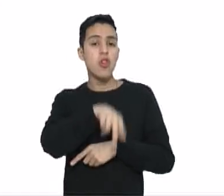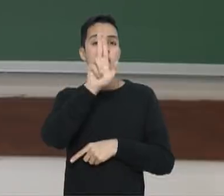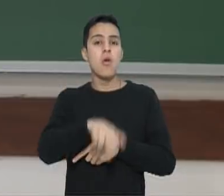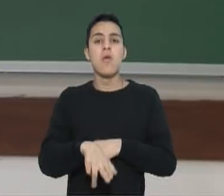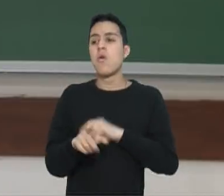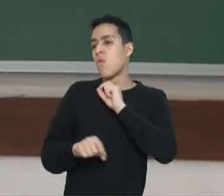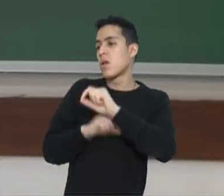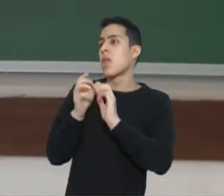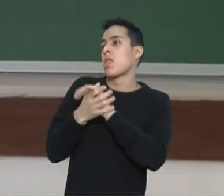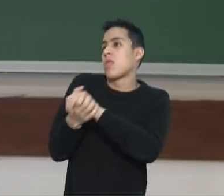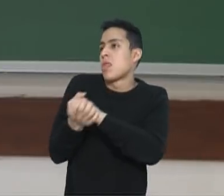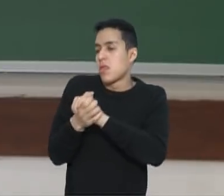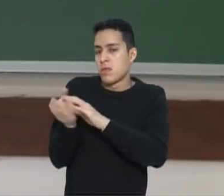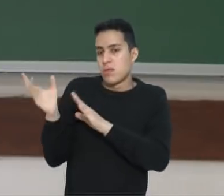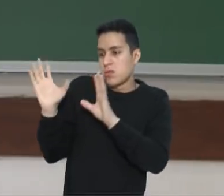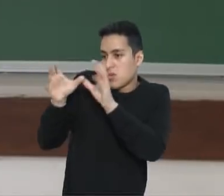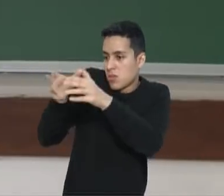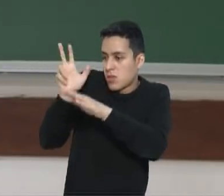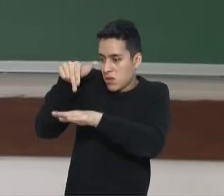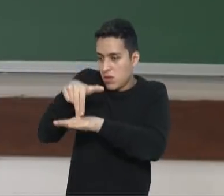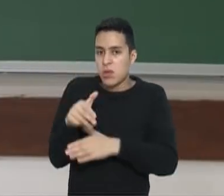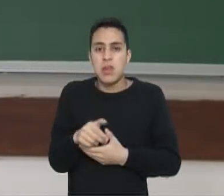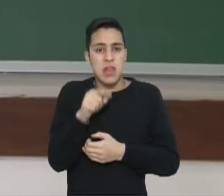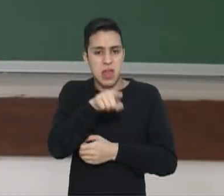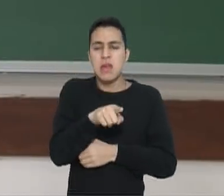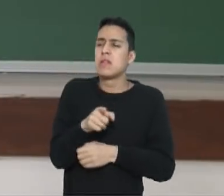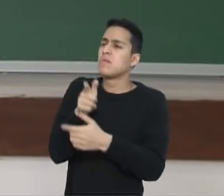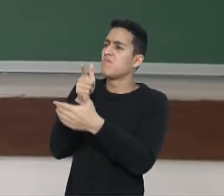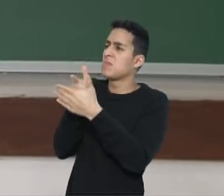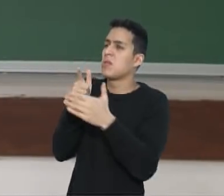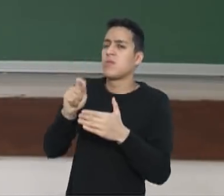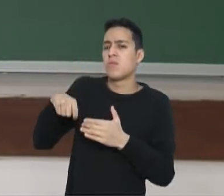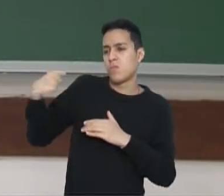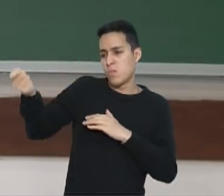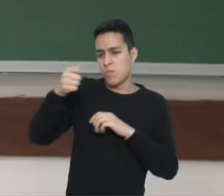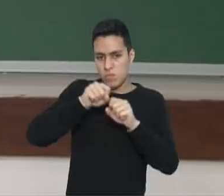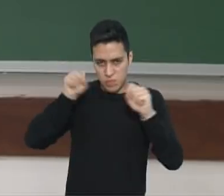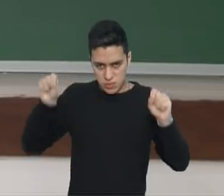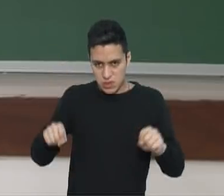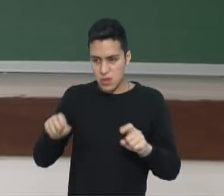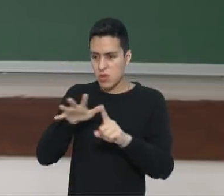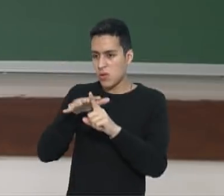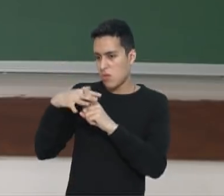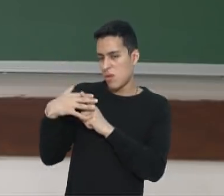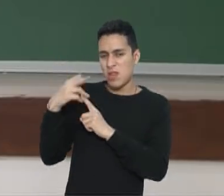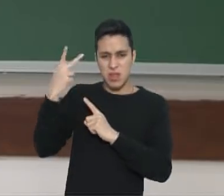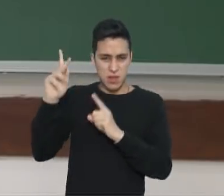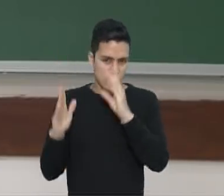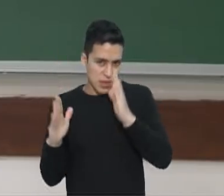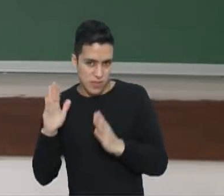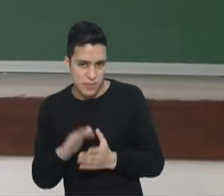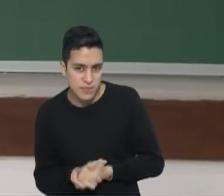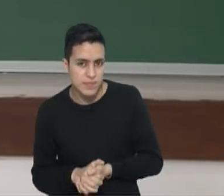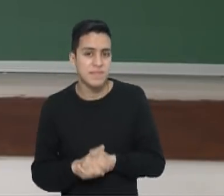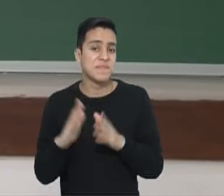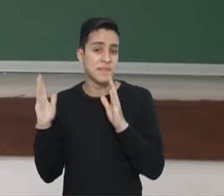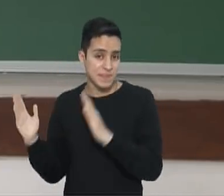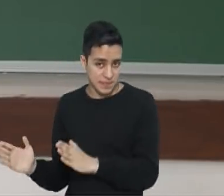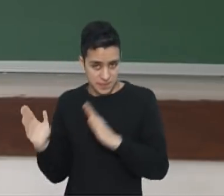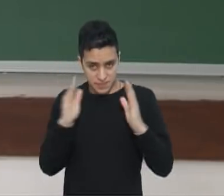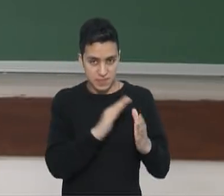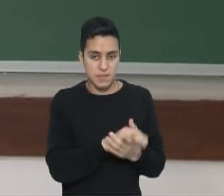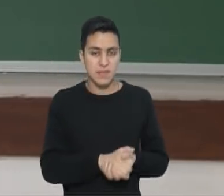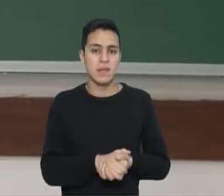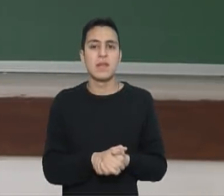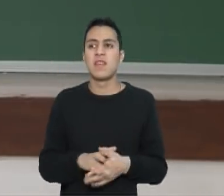de fazer elogios ao partido e era um crítico do próprio sistema socialista da sua época. Bem, a